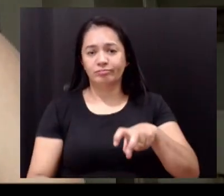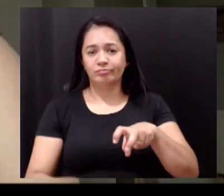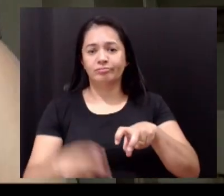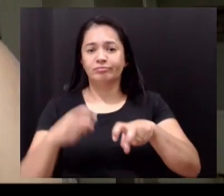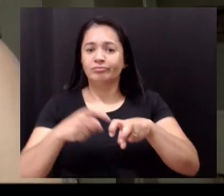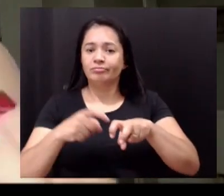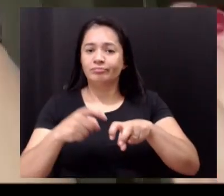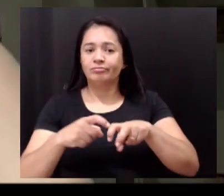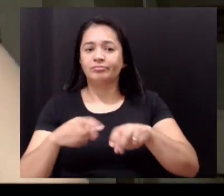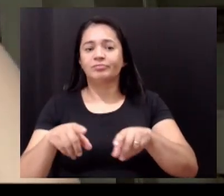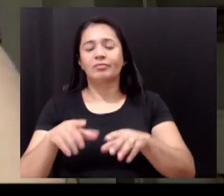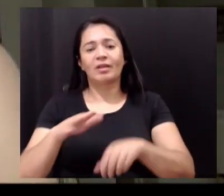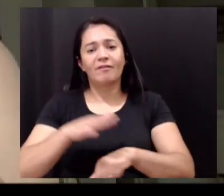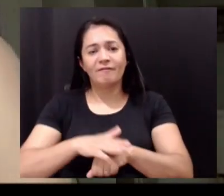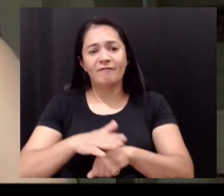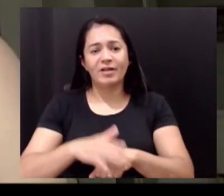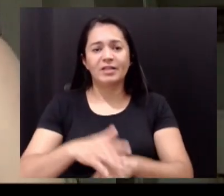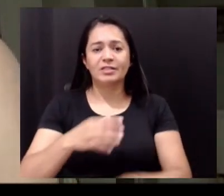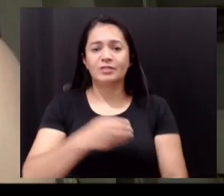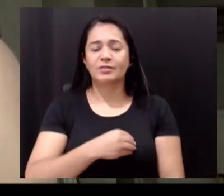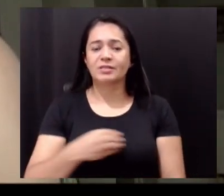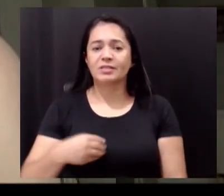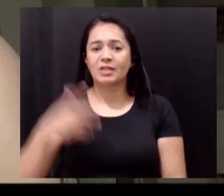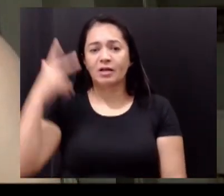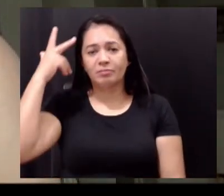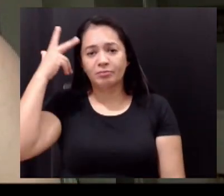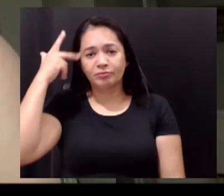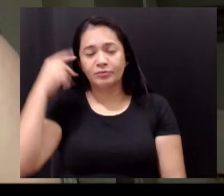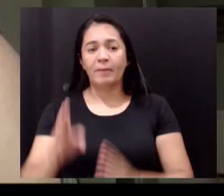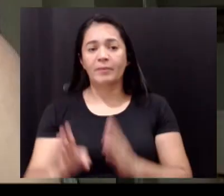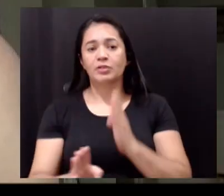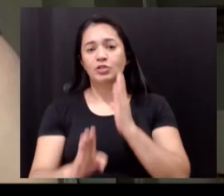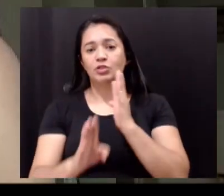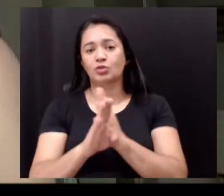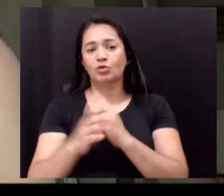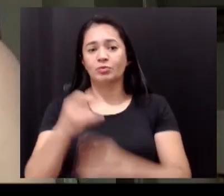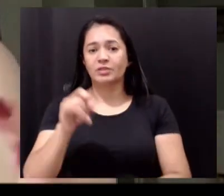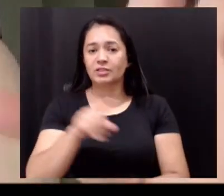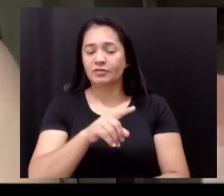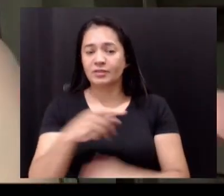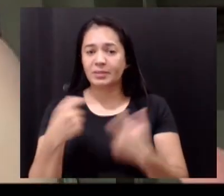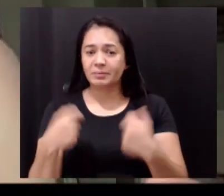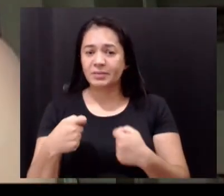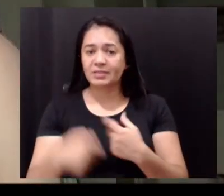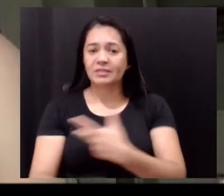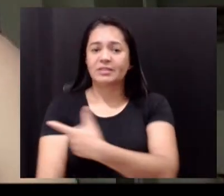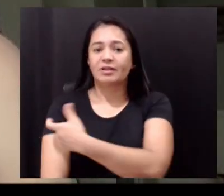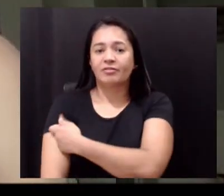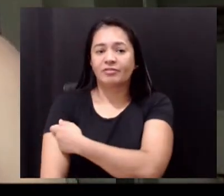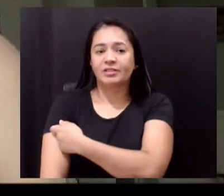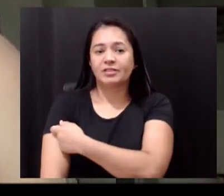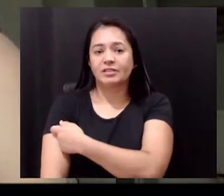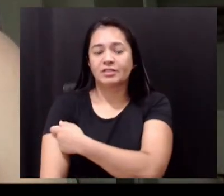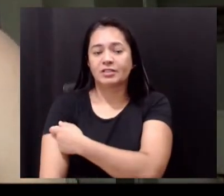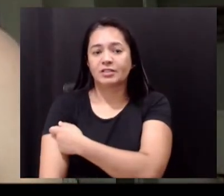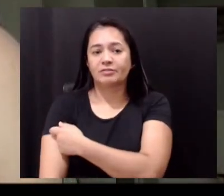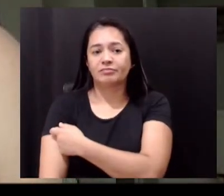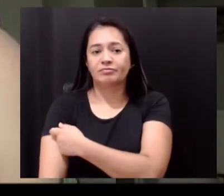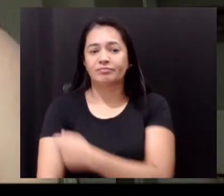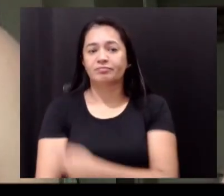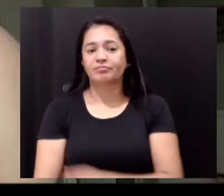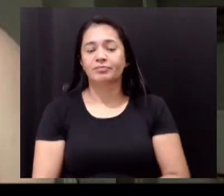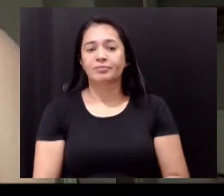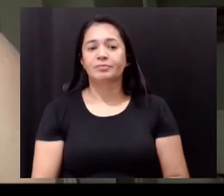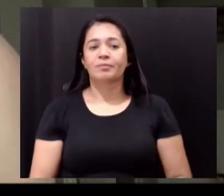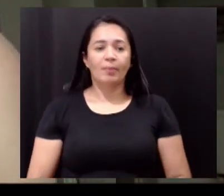de rotina, descubra se você tem ou não indicação de fazer a vacina, mesmo estando fora dos 9 e 14 anos, porque